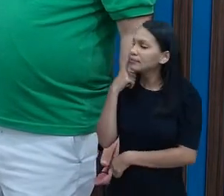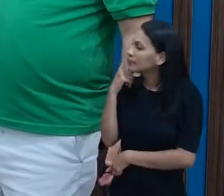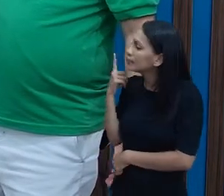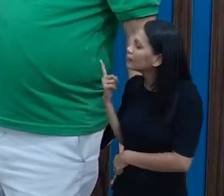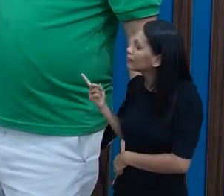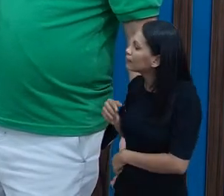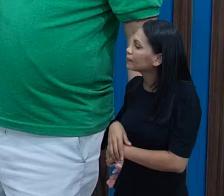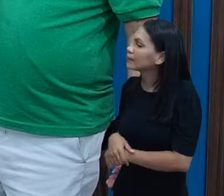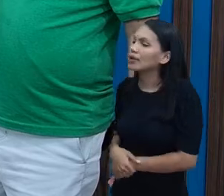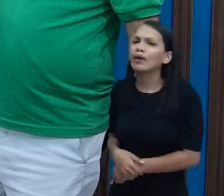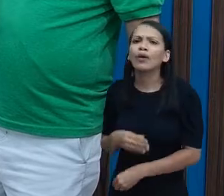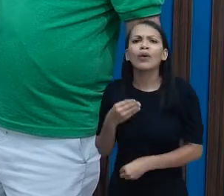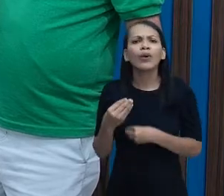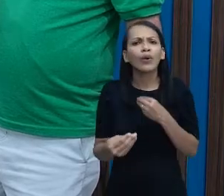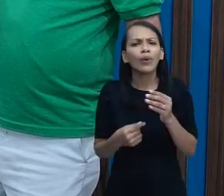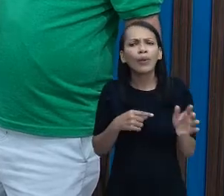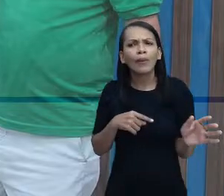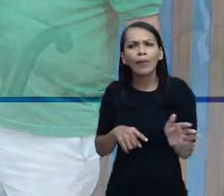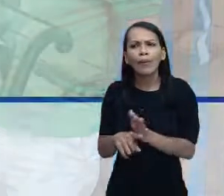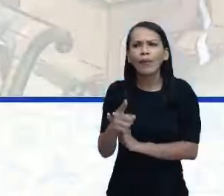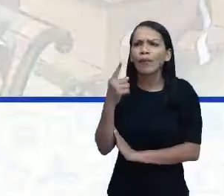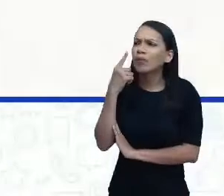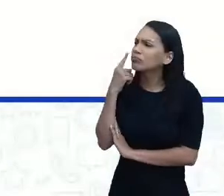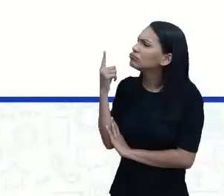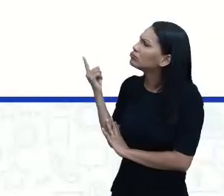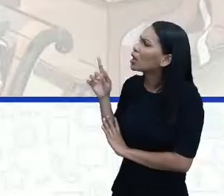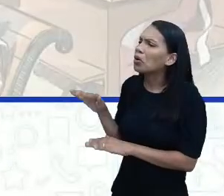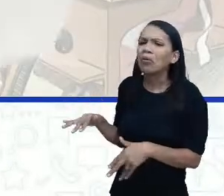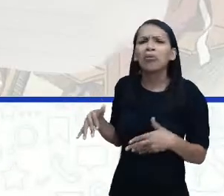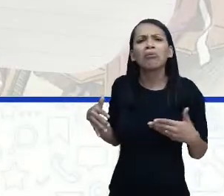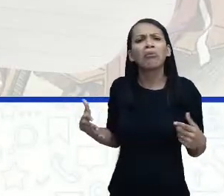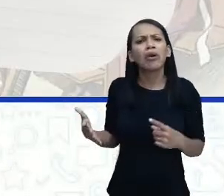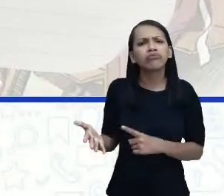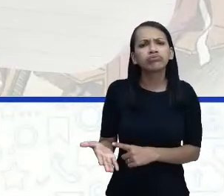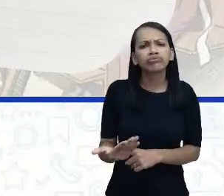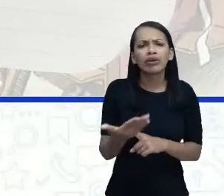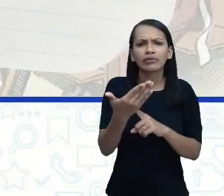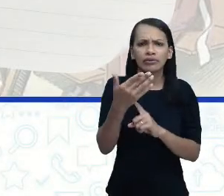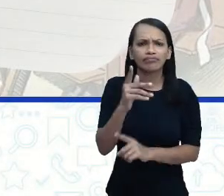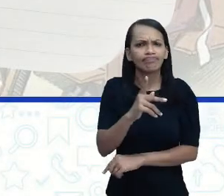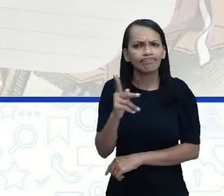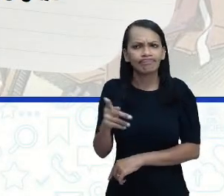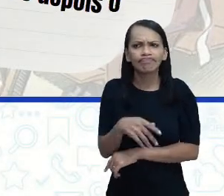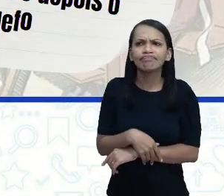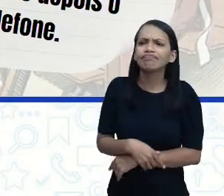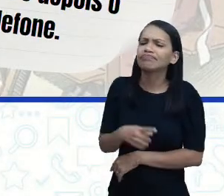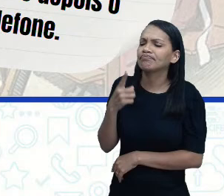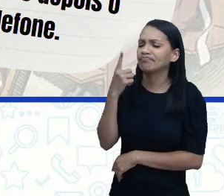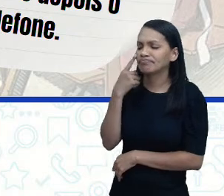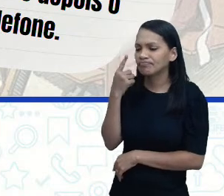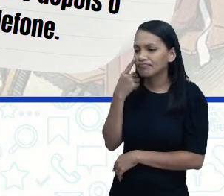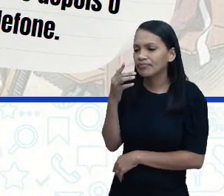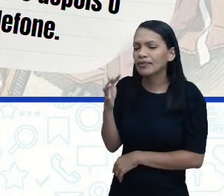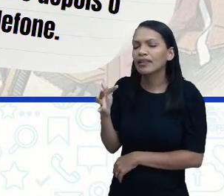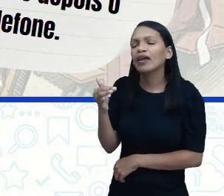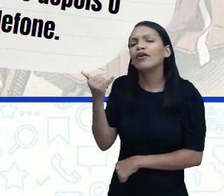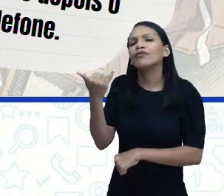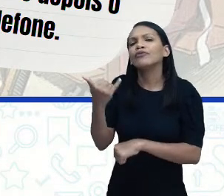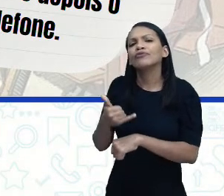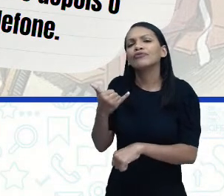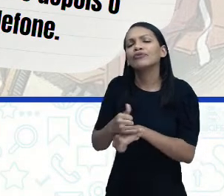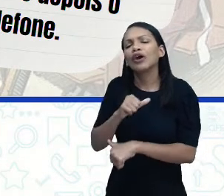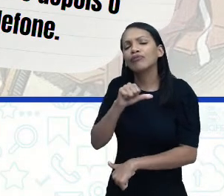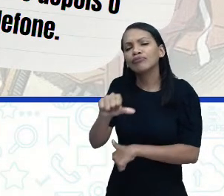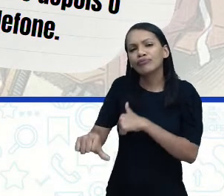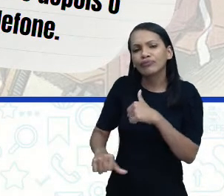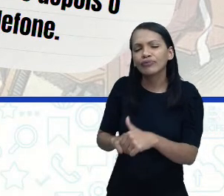como perguntou aqui o Fofozinho, ó, que tecnologias, professor? Transformação do ferro em aço,